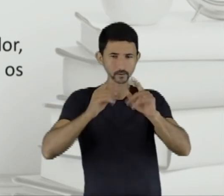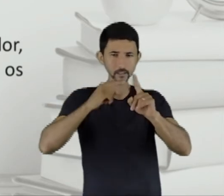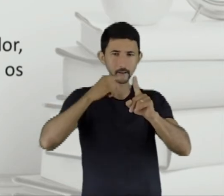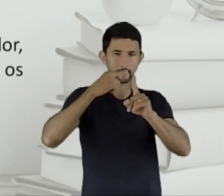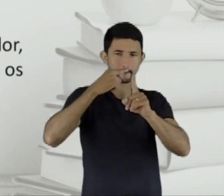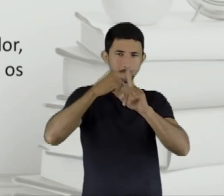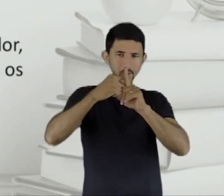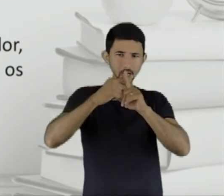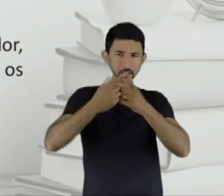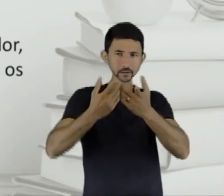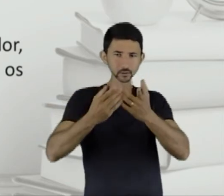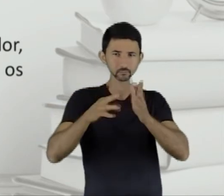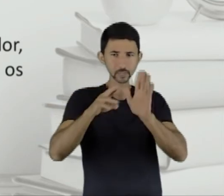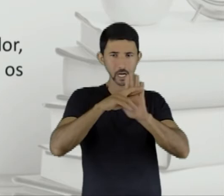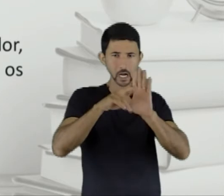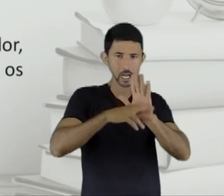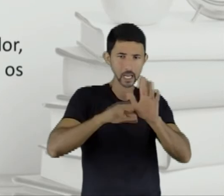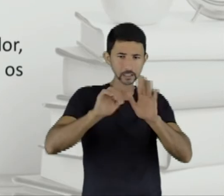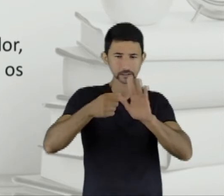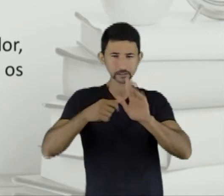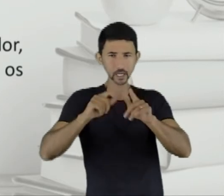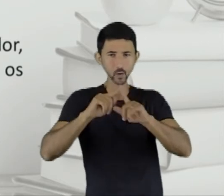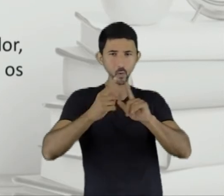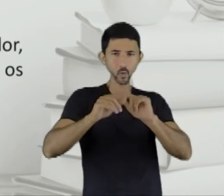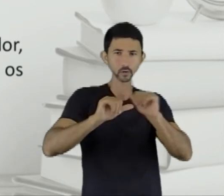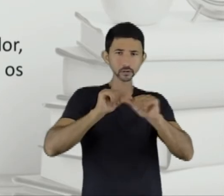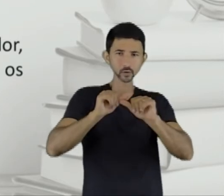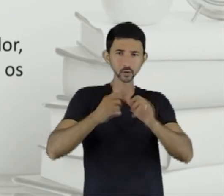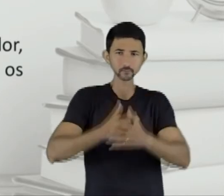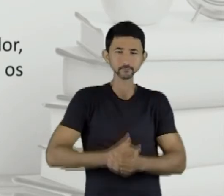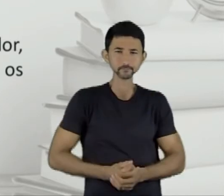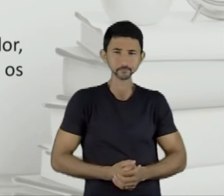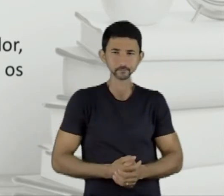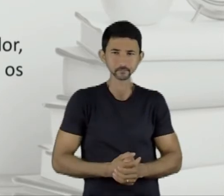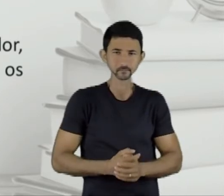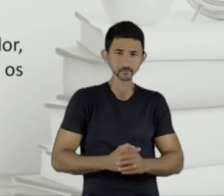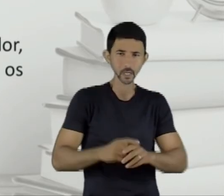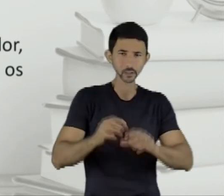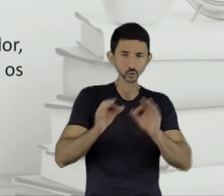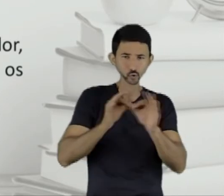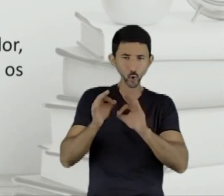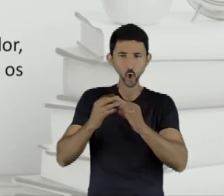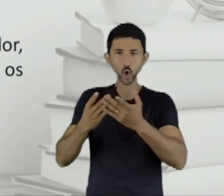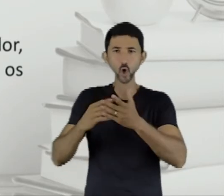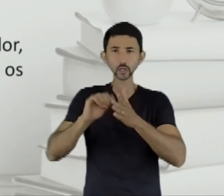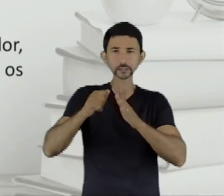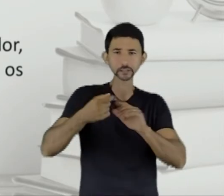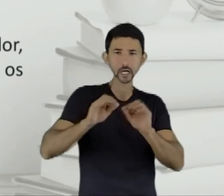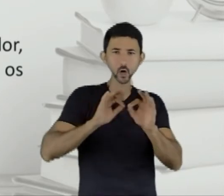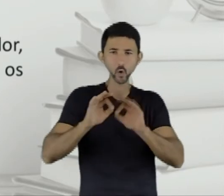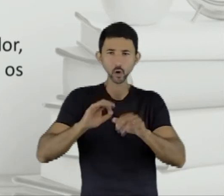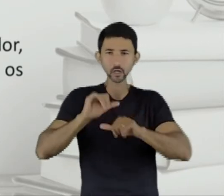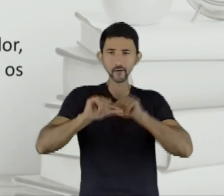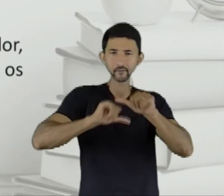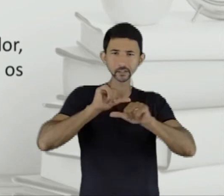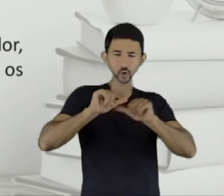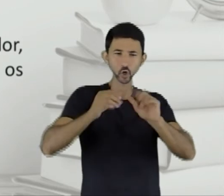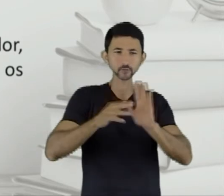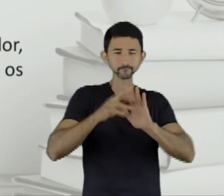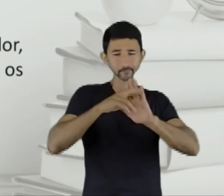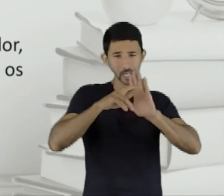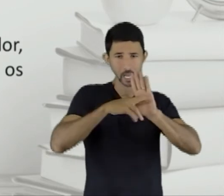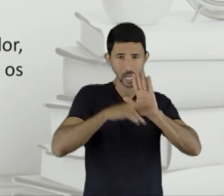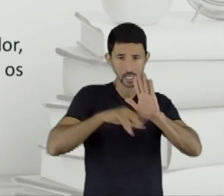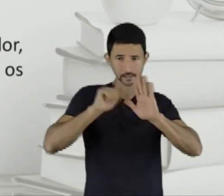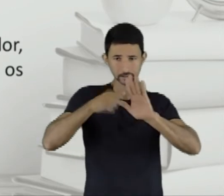velho encontro, regra de sinais, certo? Antigamente se falava de jogo de sinais, não é mais? Vamos falar simplesmente de